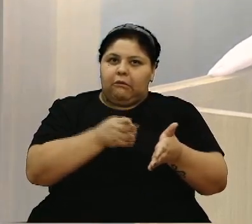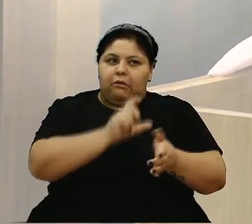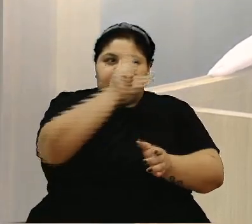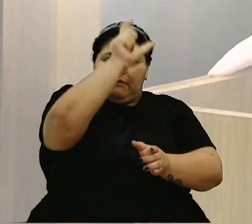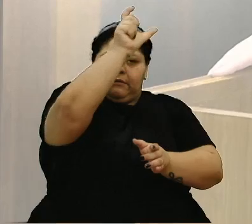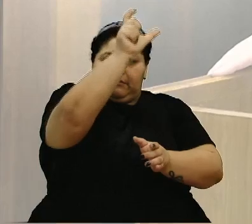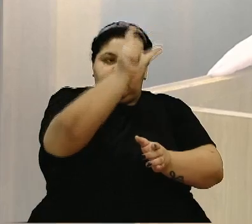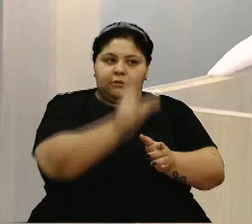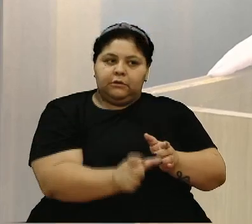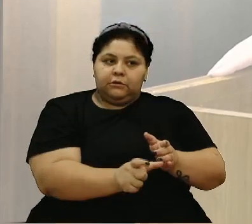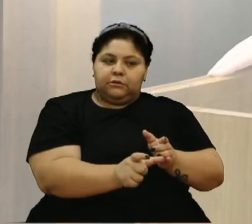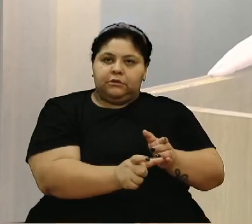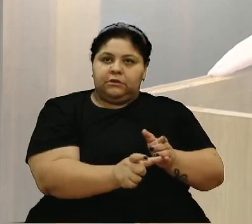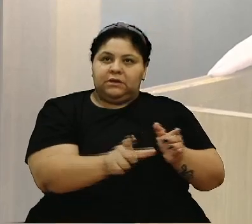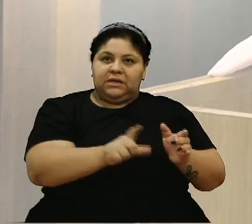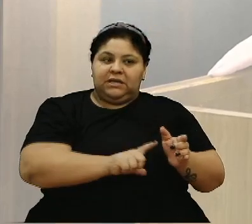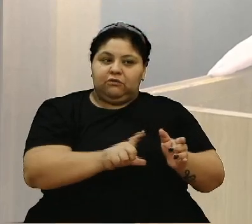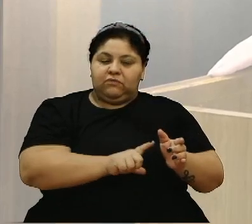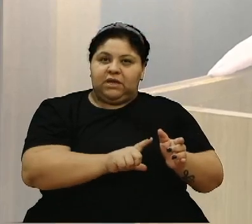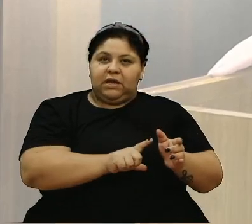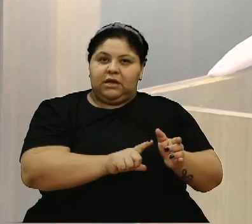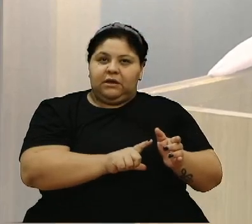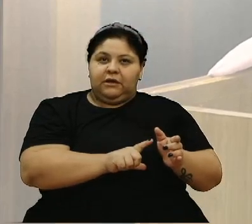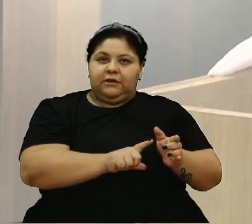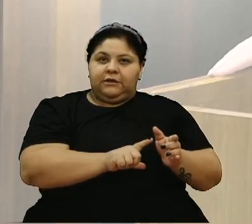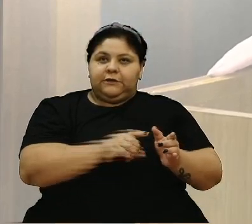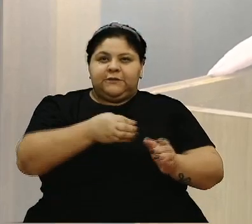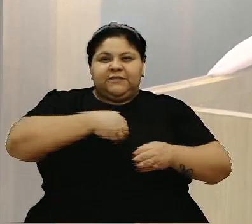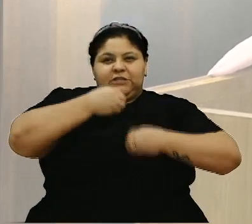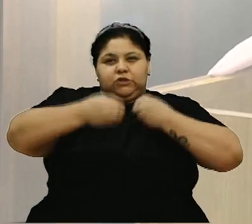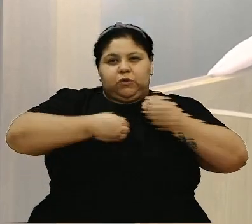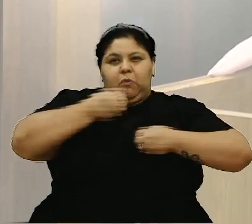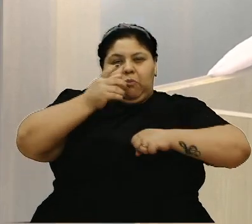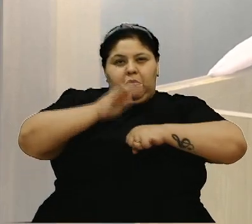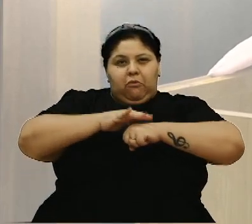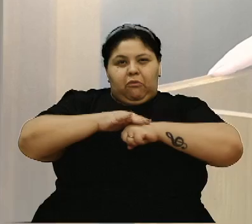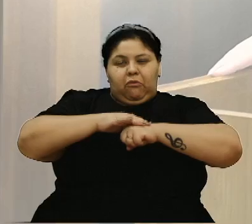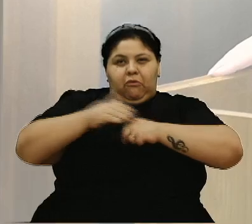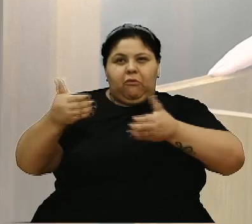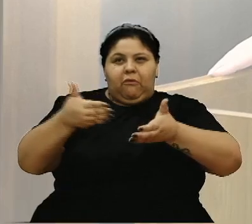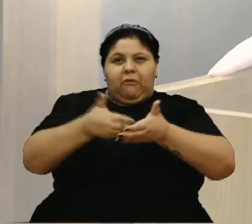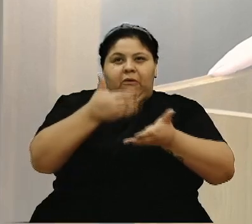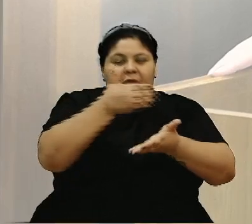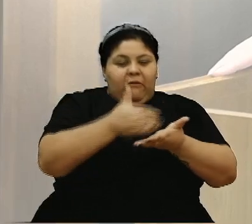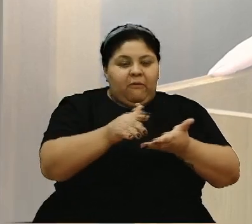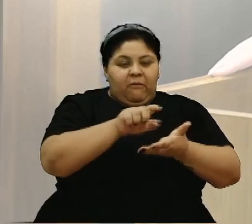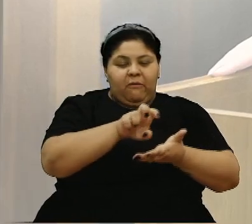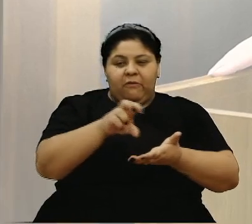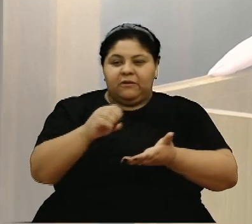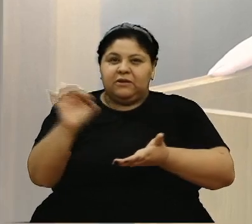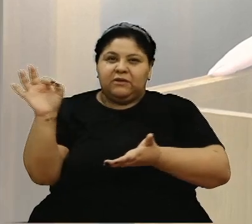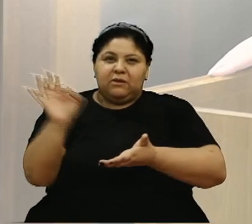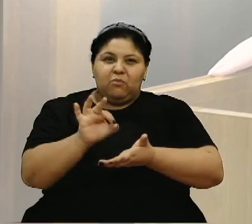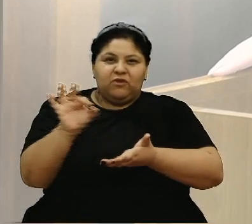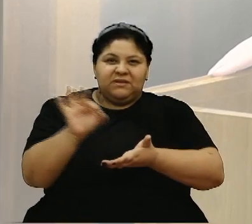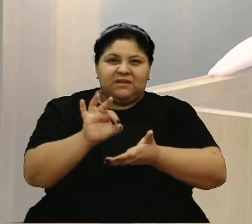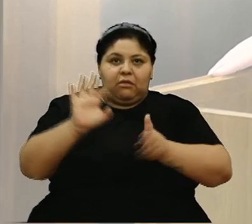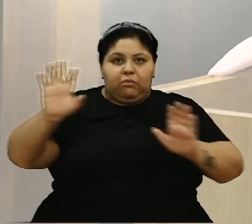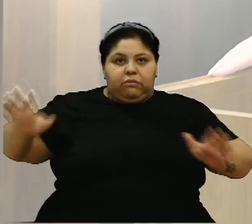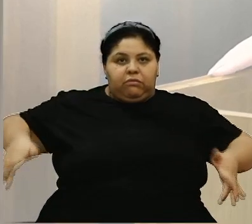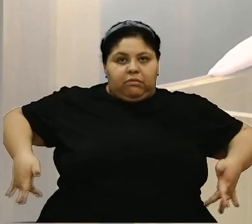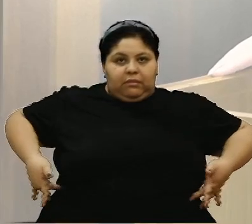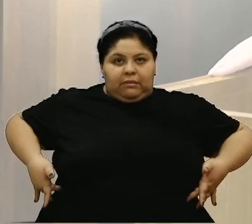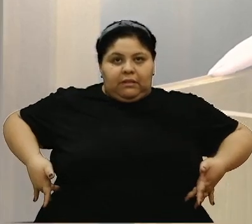paciente sem os sintomas da doença. Até que tenha perdido cerca de 50% da função renal, os